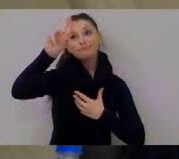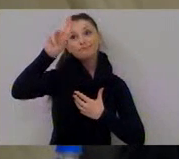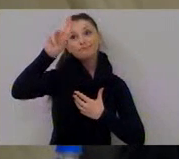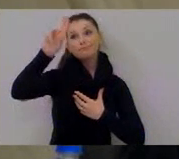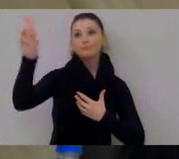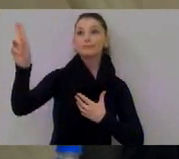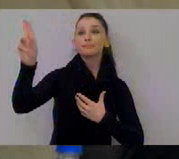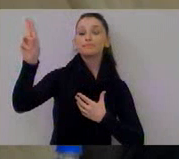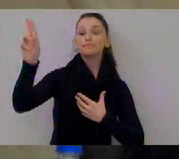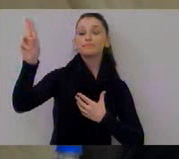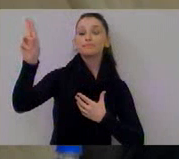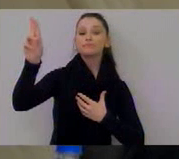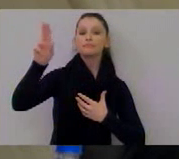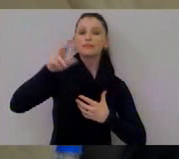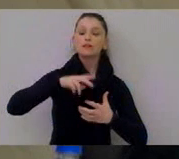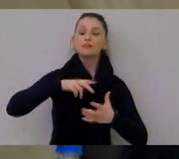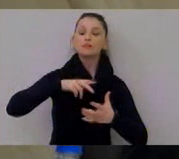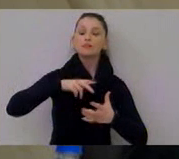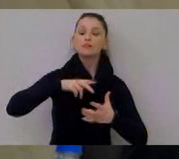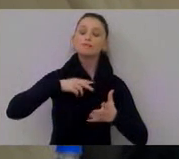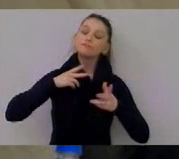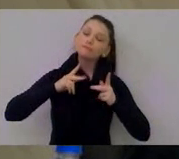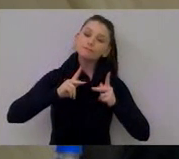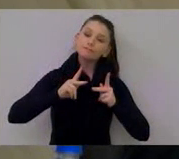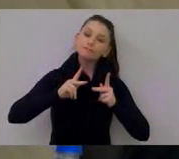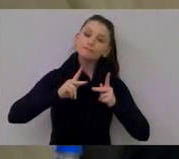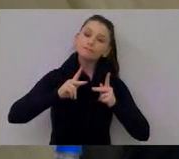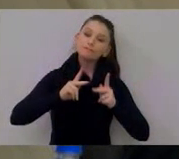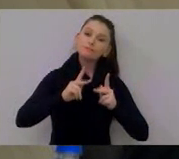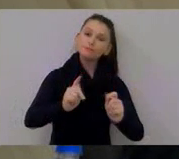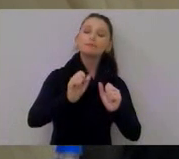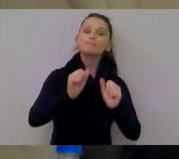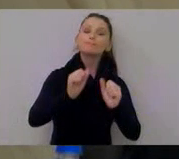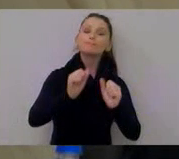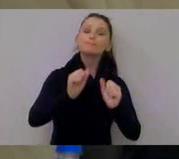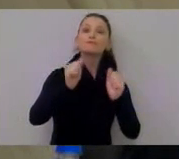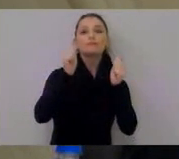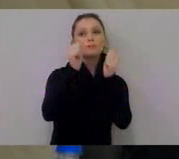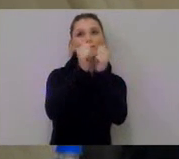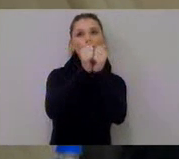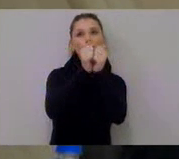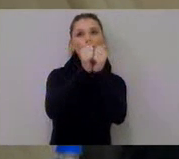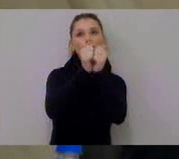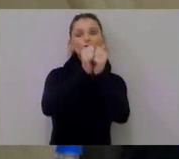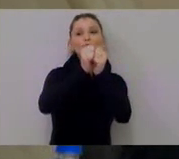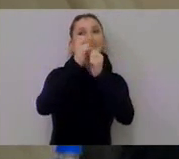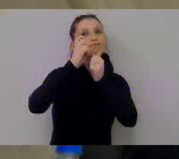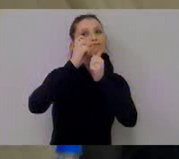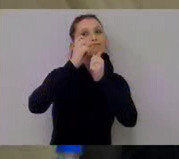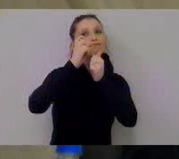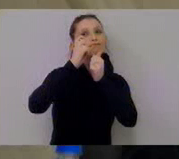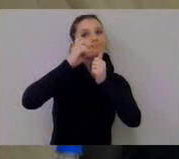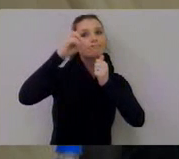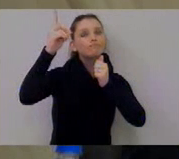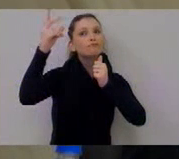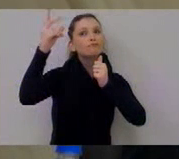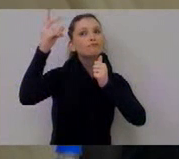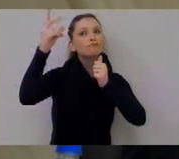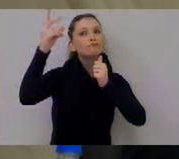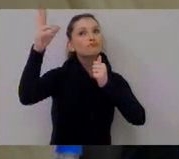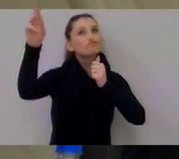Busquei ao Senhor e ele me respondeu. E de todos